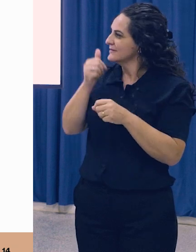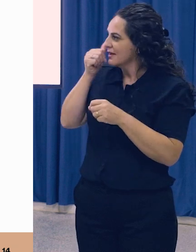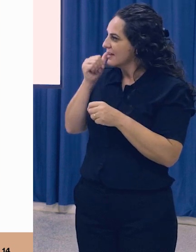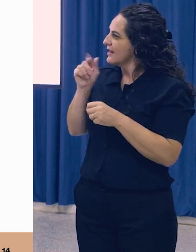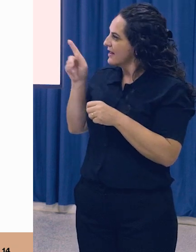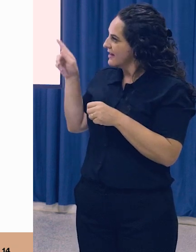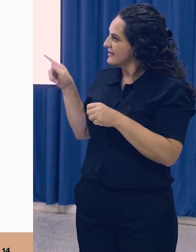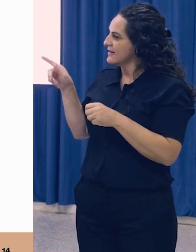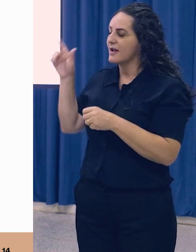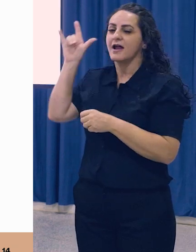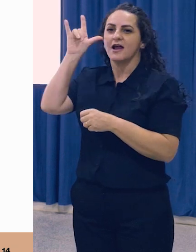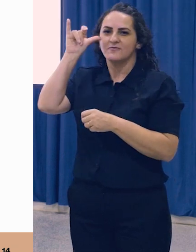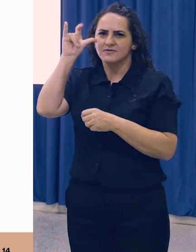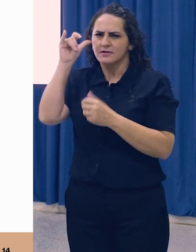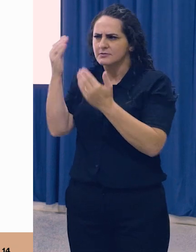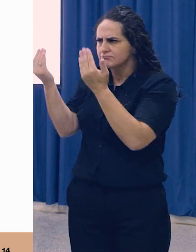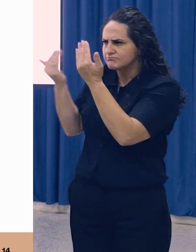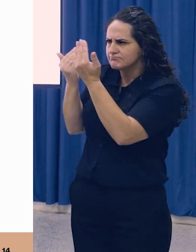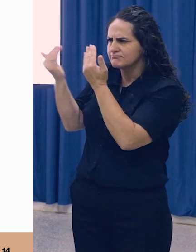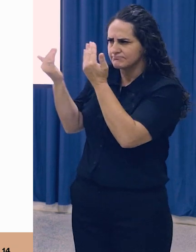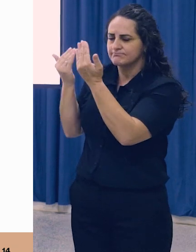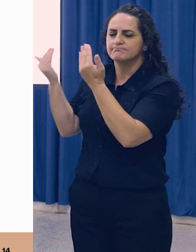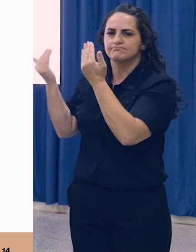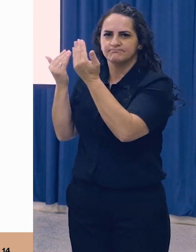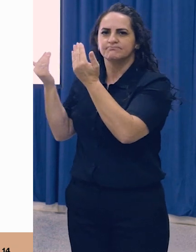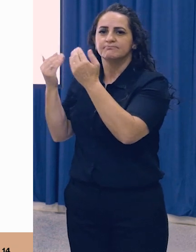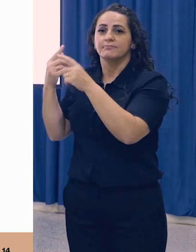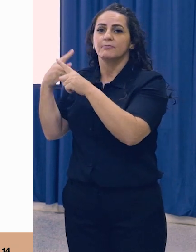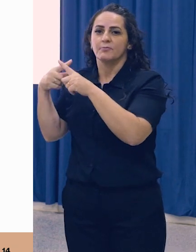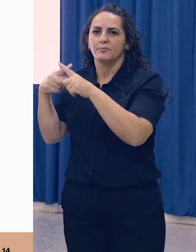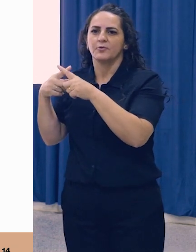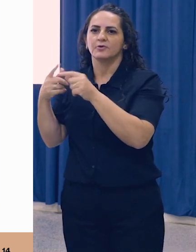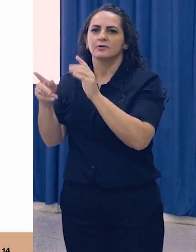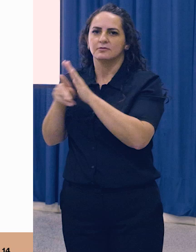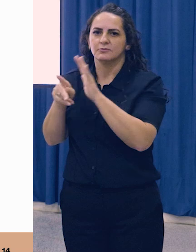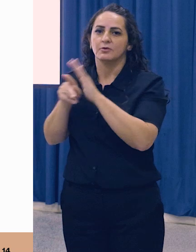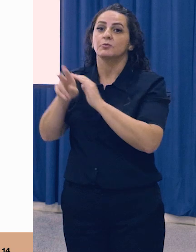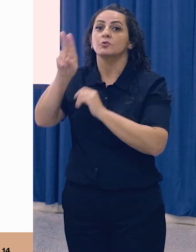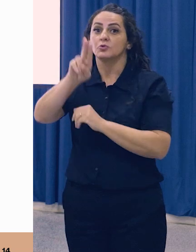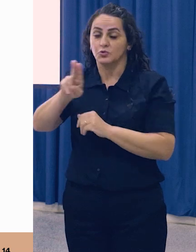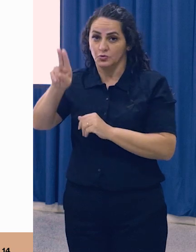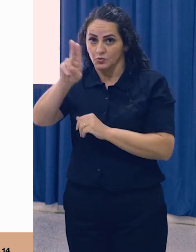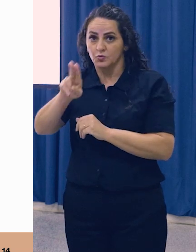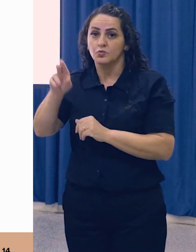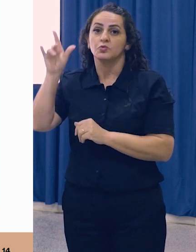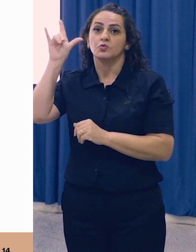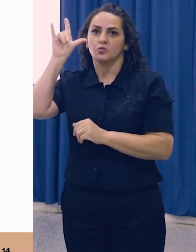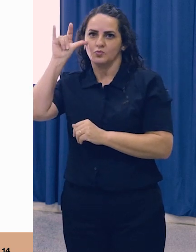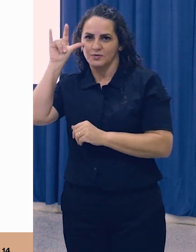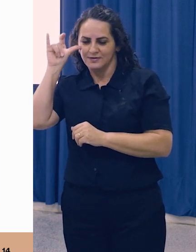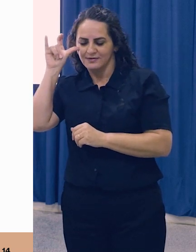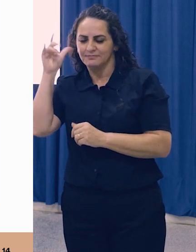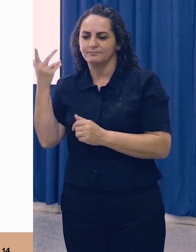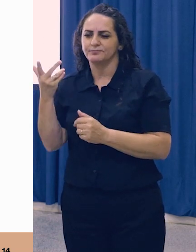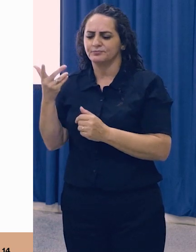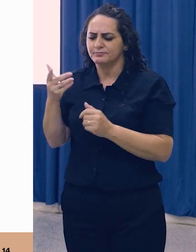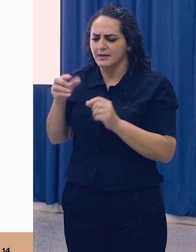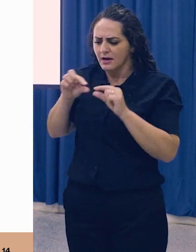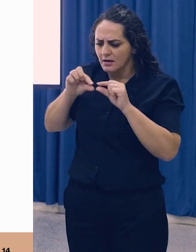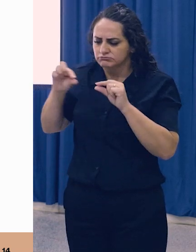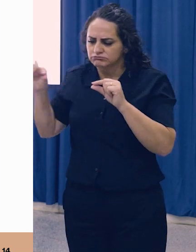Esse aqui é o Instagram dela, né? A gente analisou o Instagram justamente porque o nosso público-alvo utiliza muito o Instagram. Então, eu analisei a